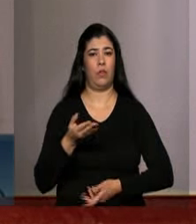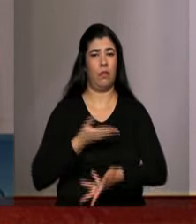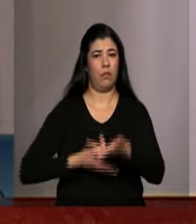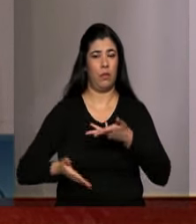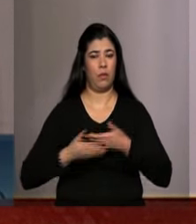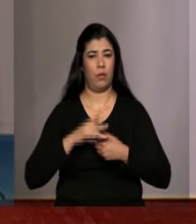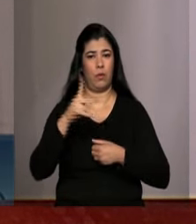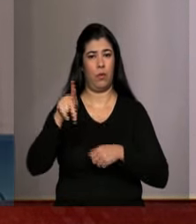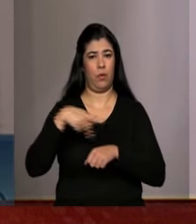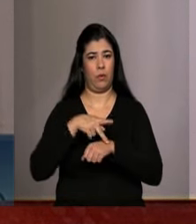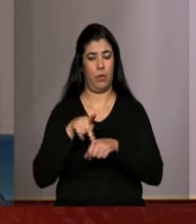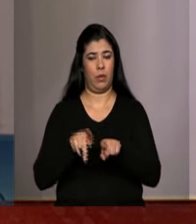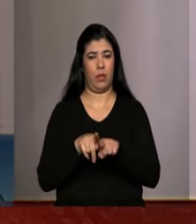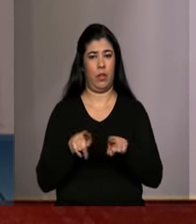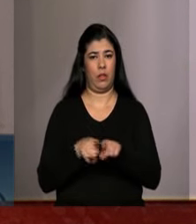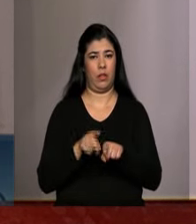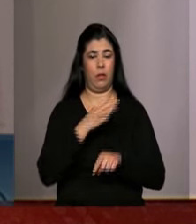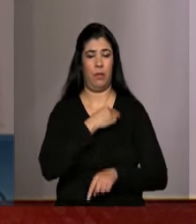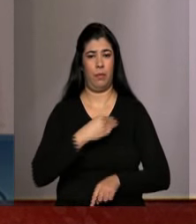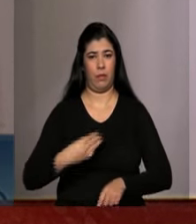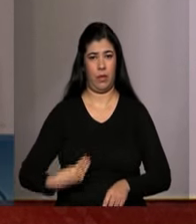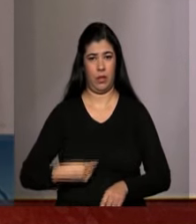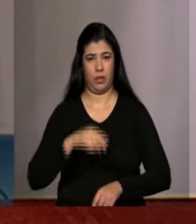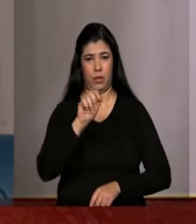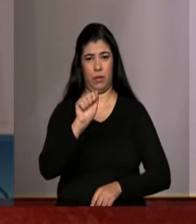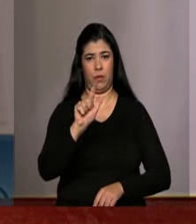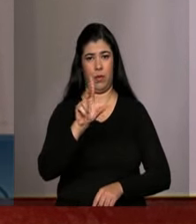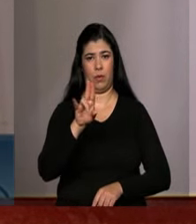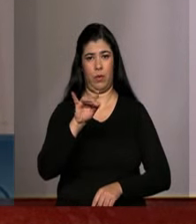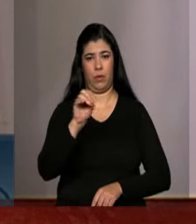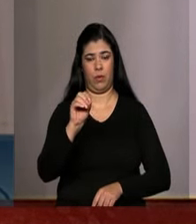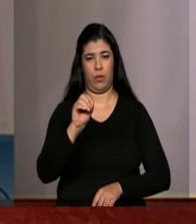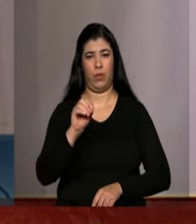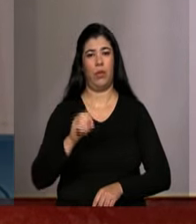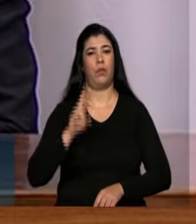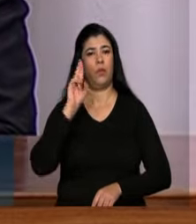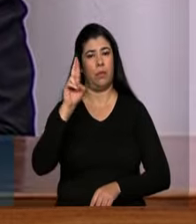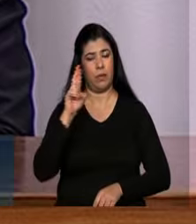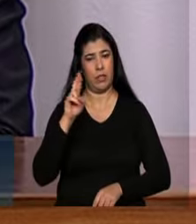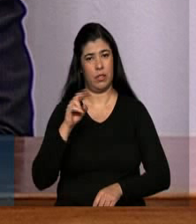Excelentíssimo senhor Aloysio Mercadante, ministro-chefe da Casa Civil.